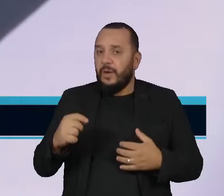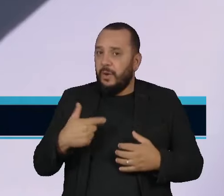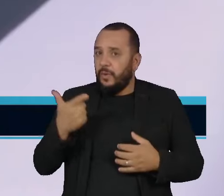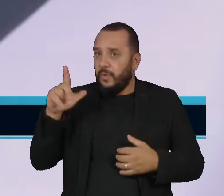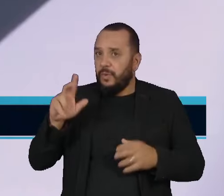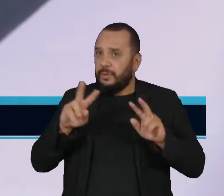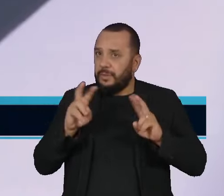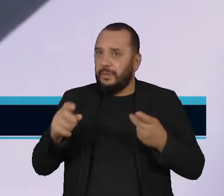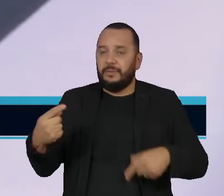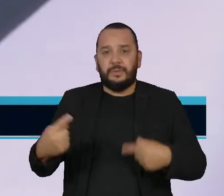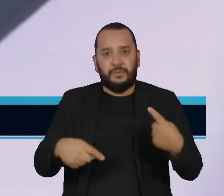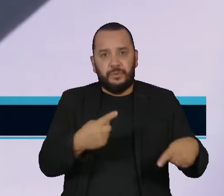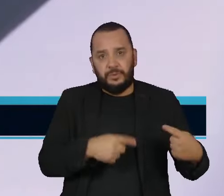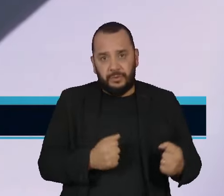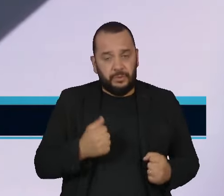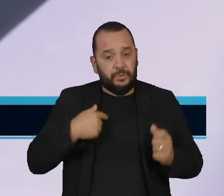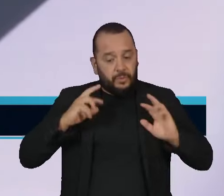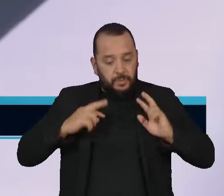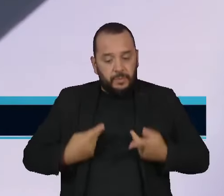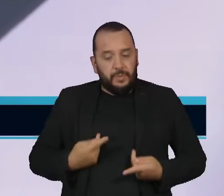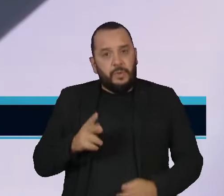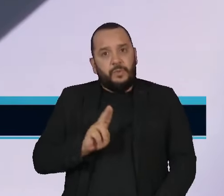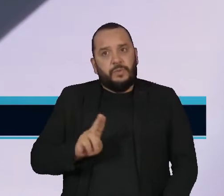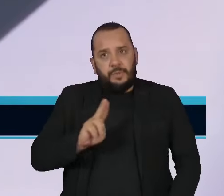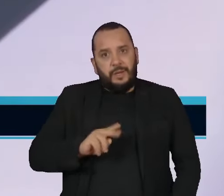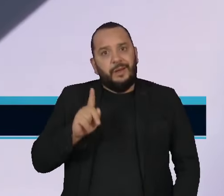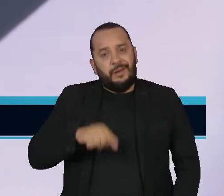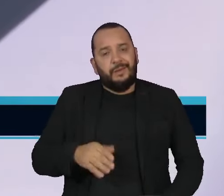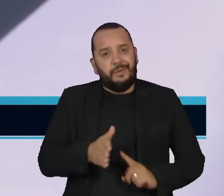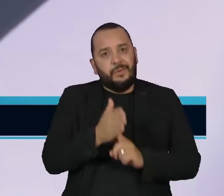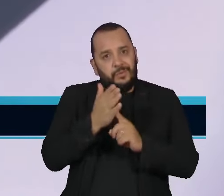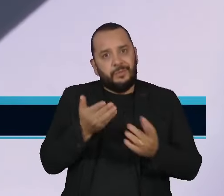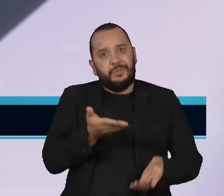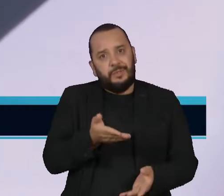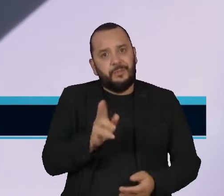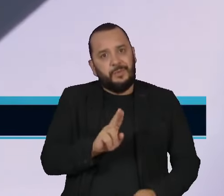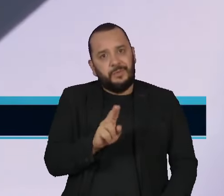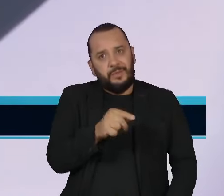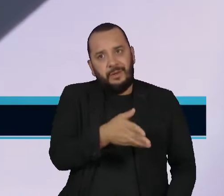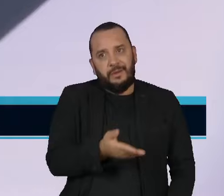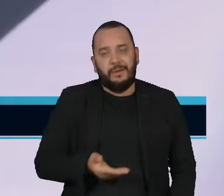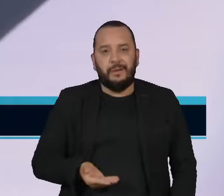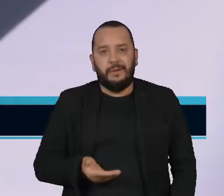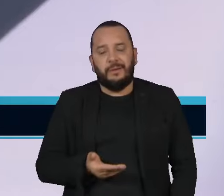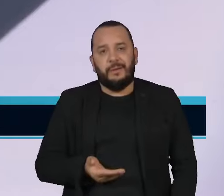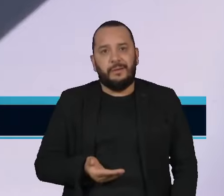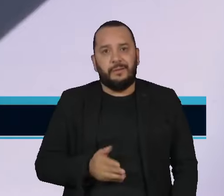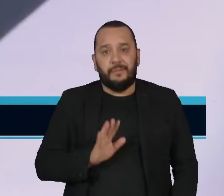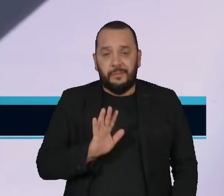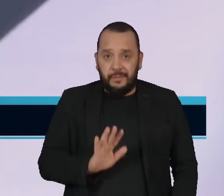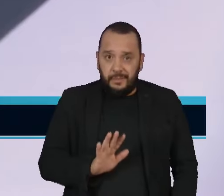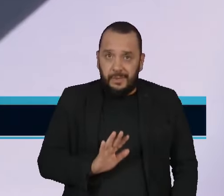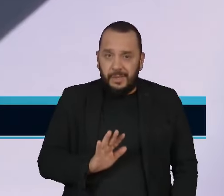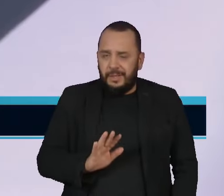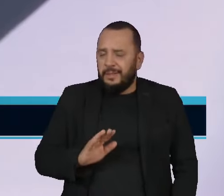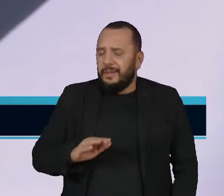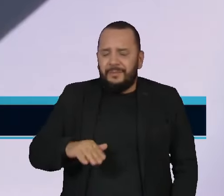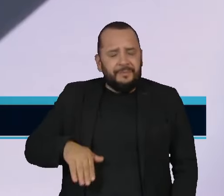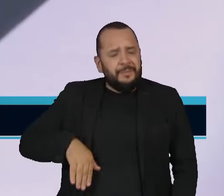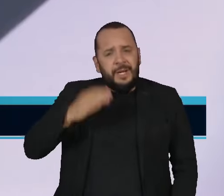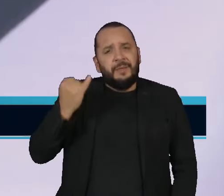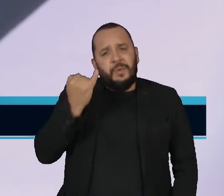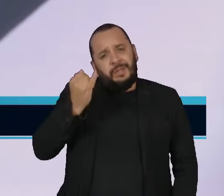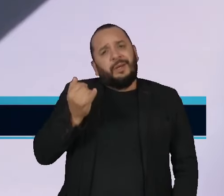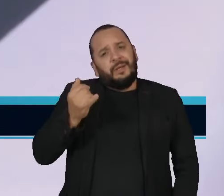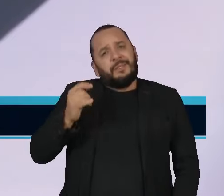ser utilizado pelo ser humano, como uma ferramenta. Mas a grande questão é a seguinte, a máquina mais importante